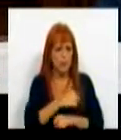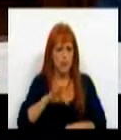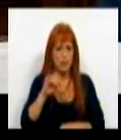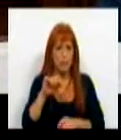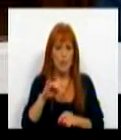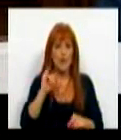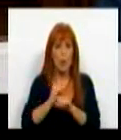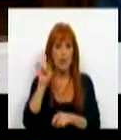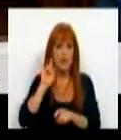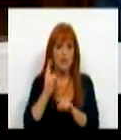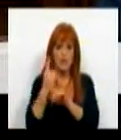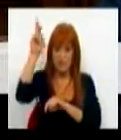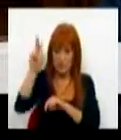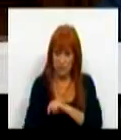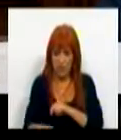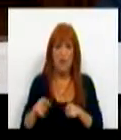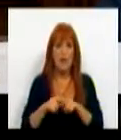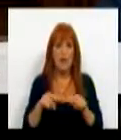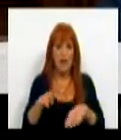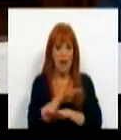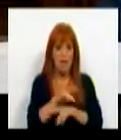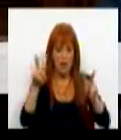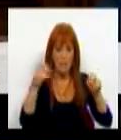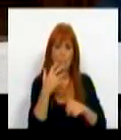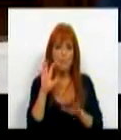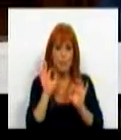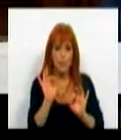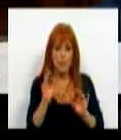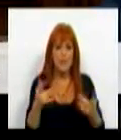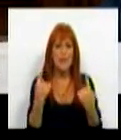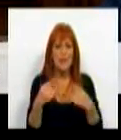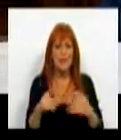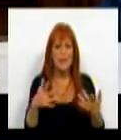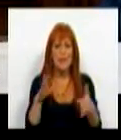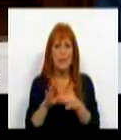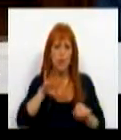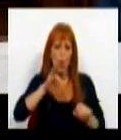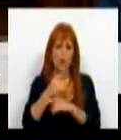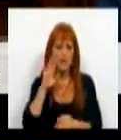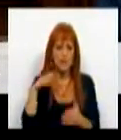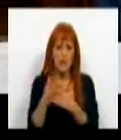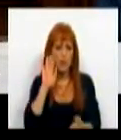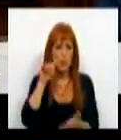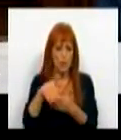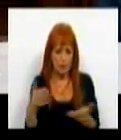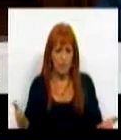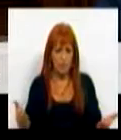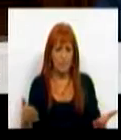outras imparidades, tem a ver com a folga prudencial, tem a ver com outros efeitos nos resultados.